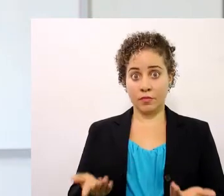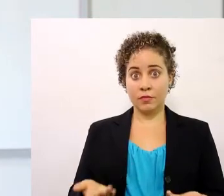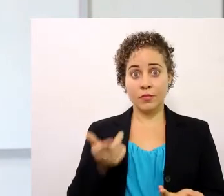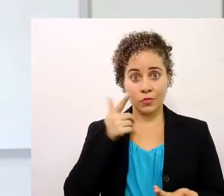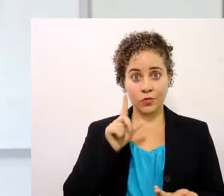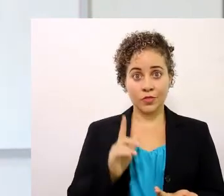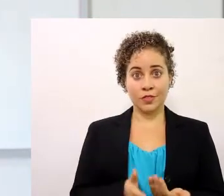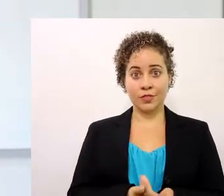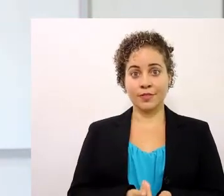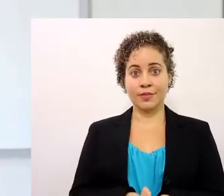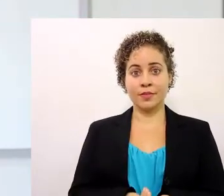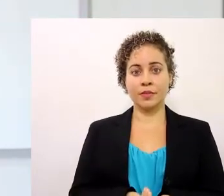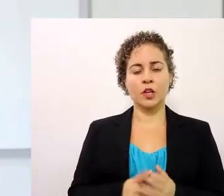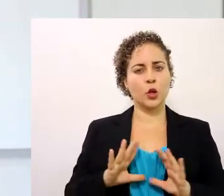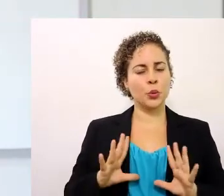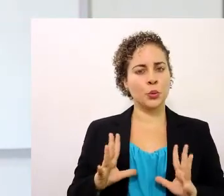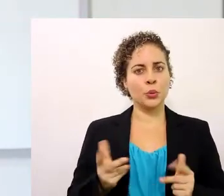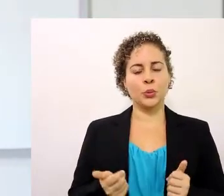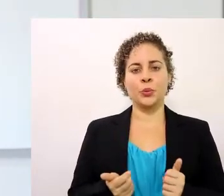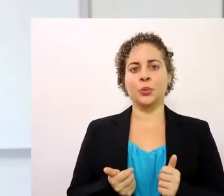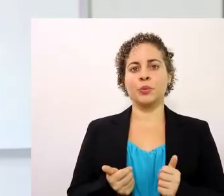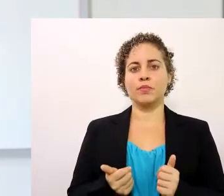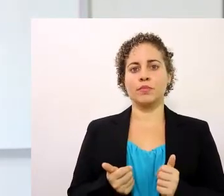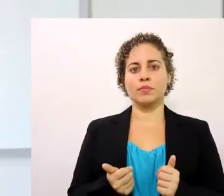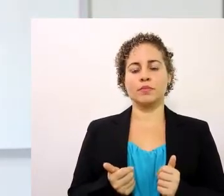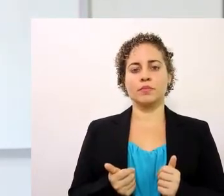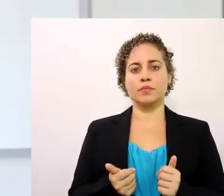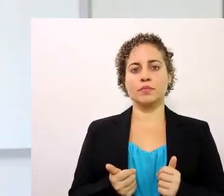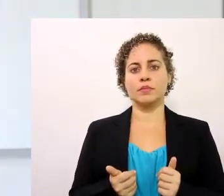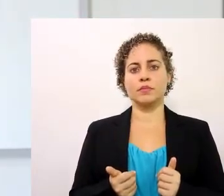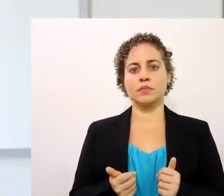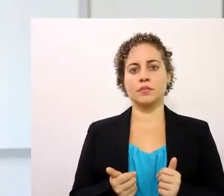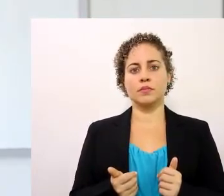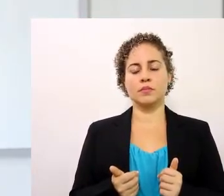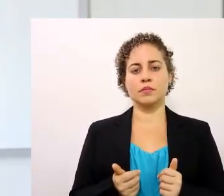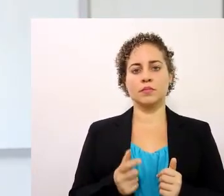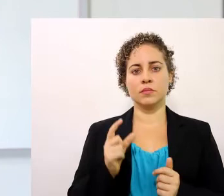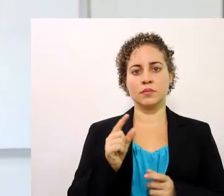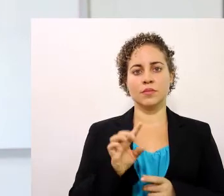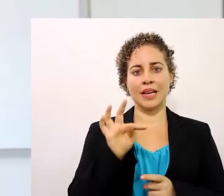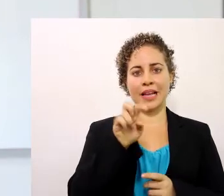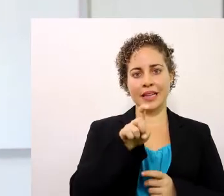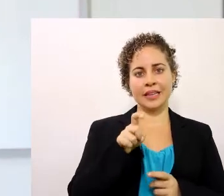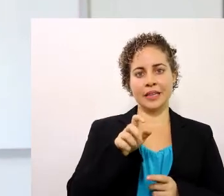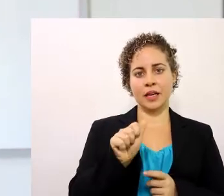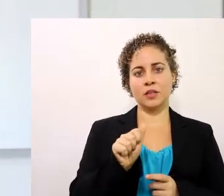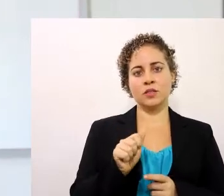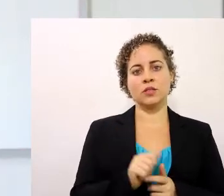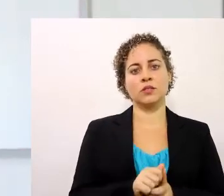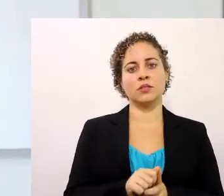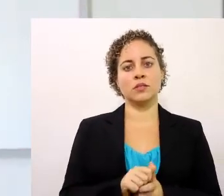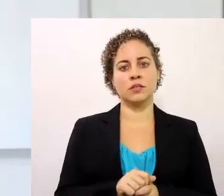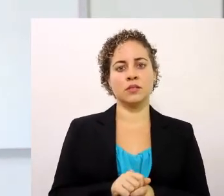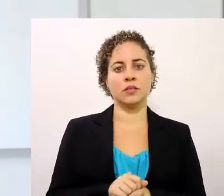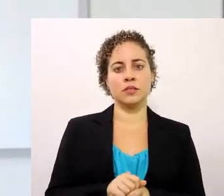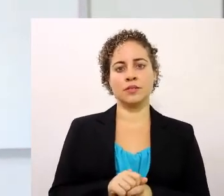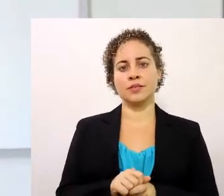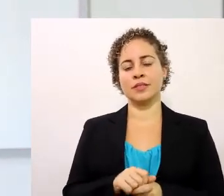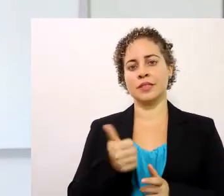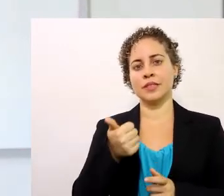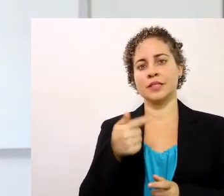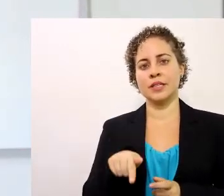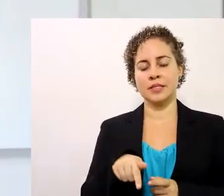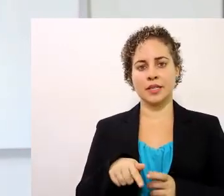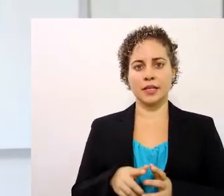Calculou? Tudo isso aqui, taxa de gravidade, igual a